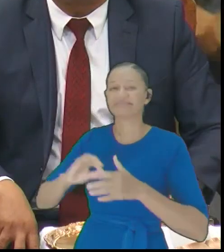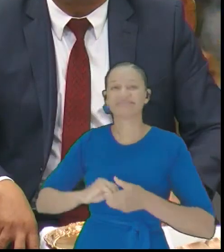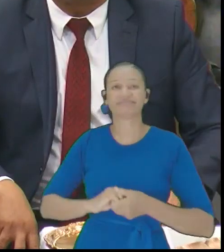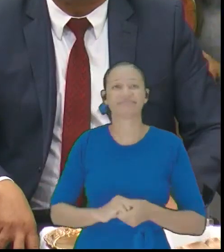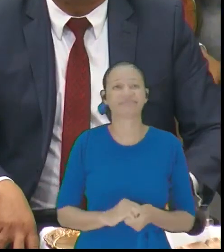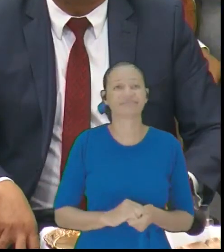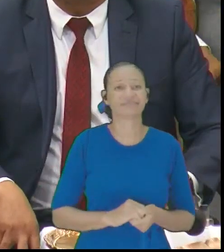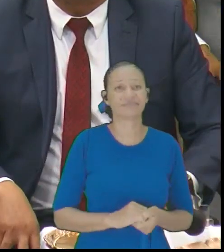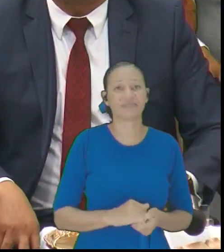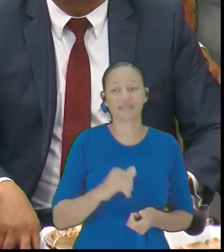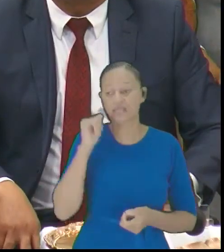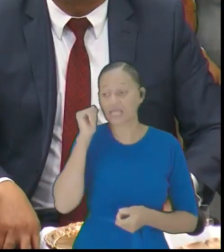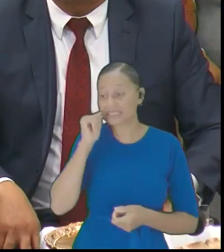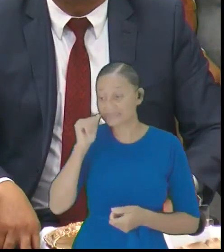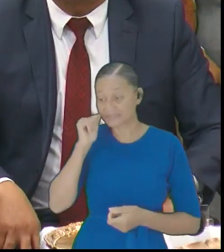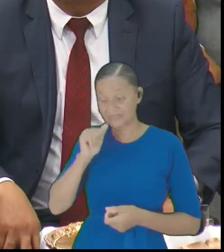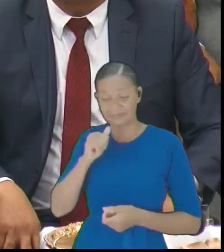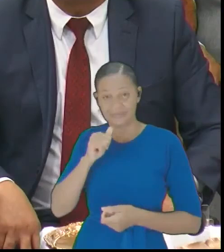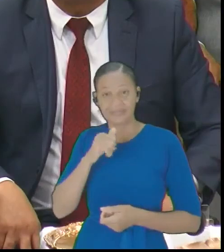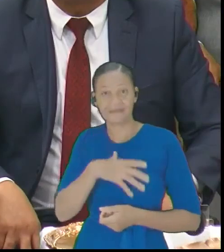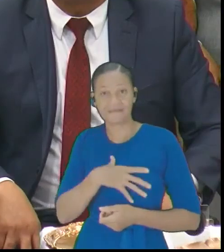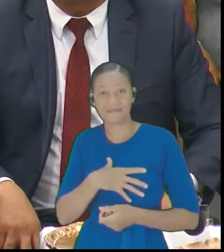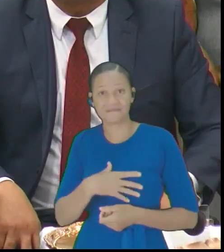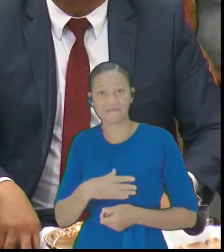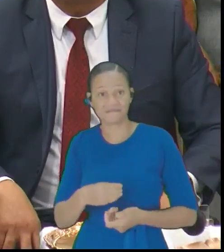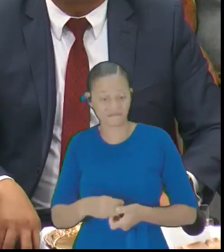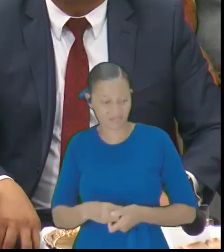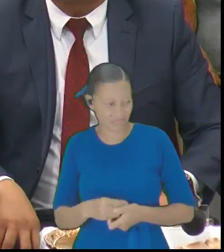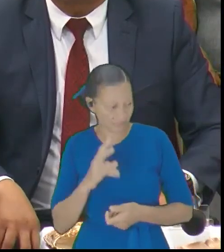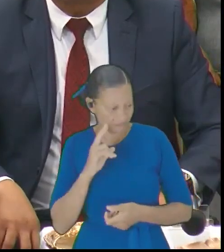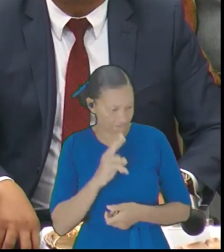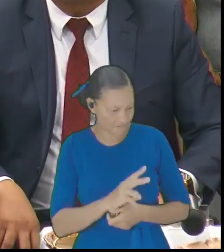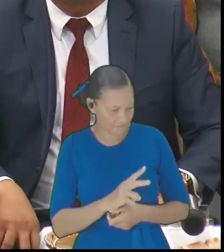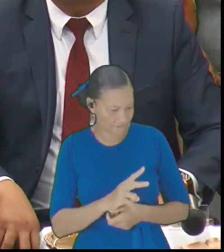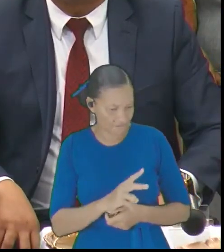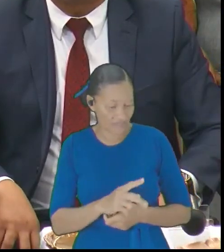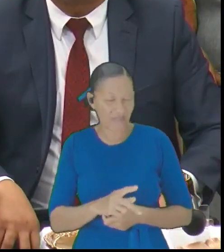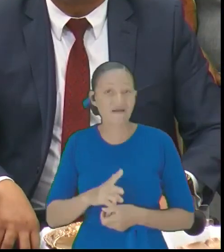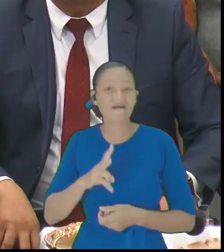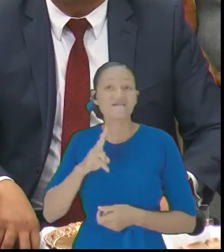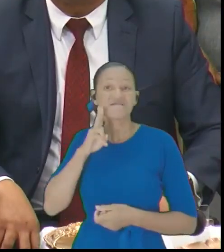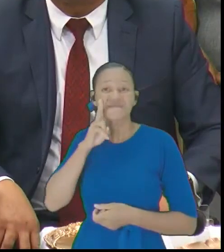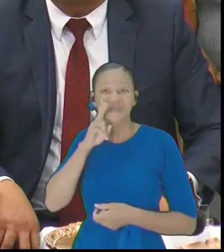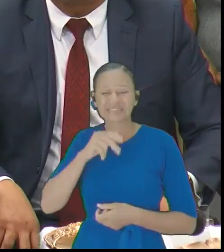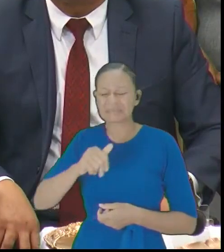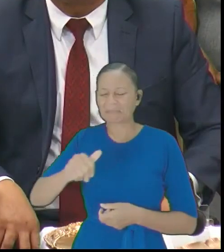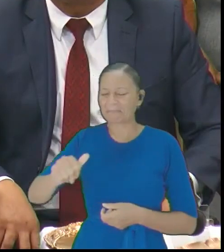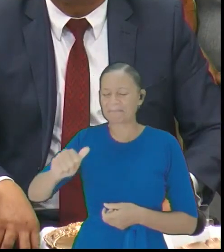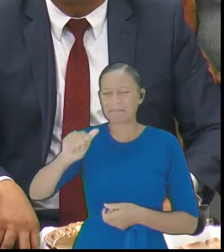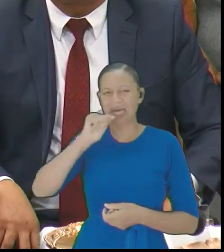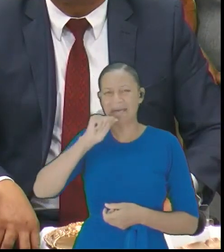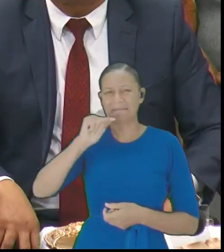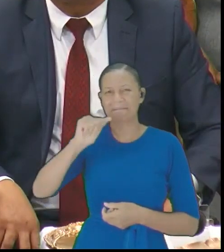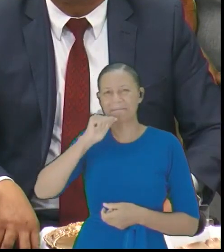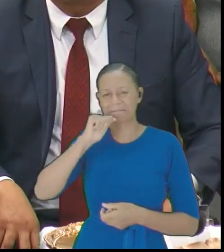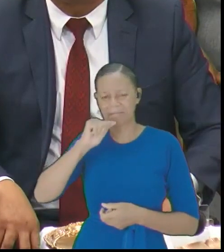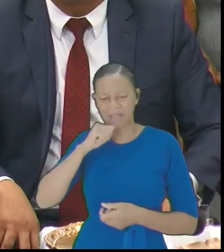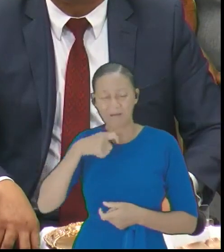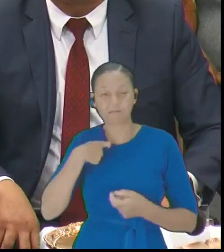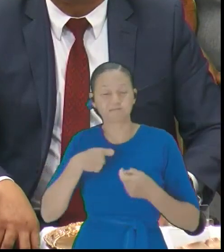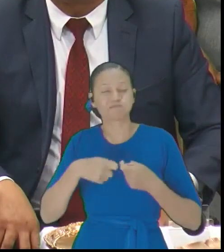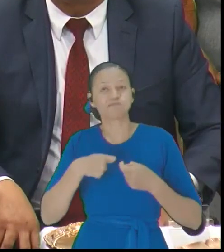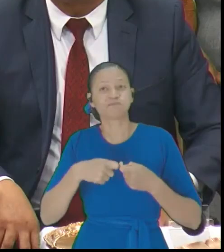As meninas olham para ele, mete vinho, entra no pai, tem relação com